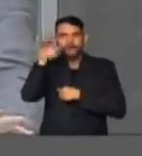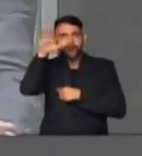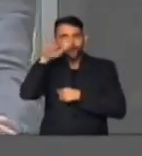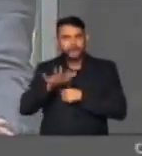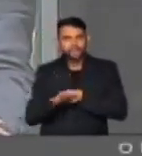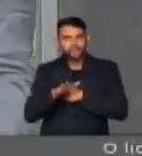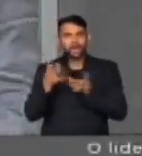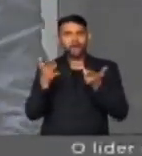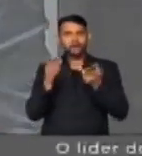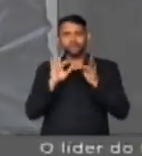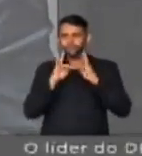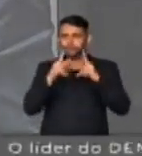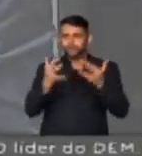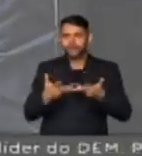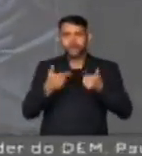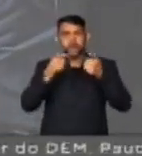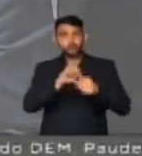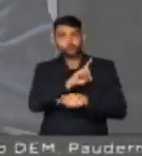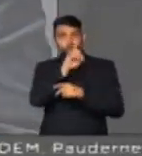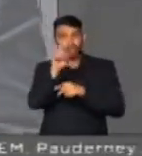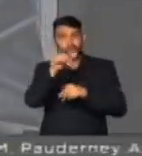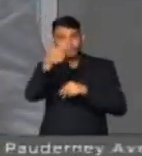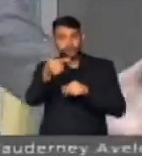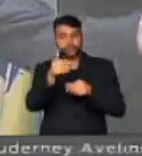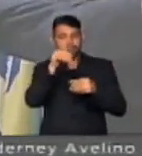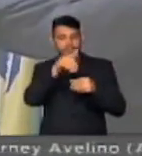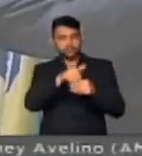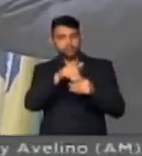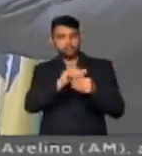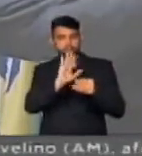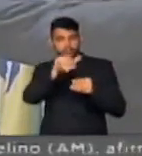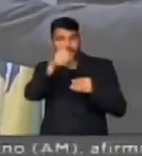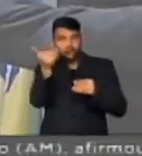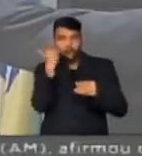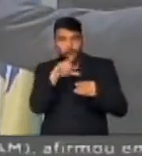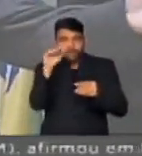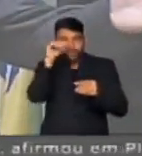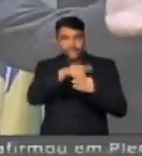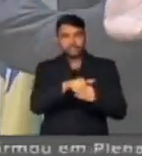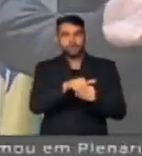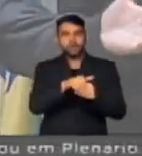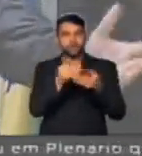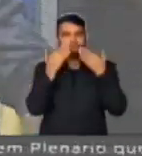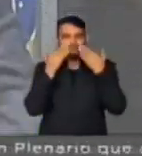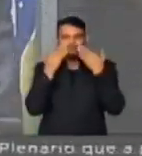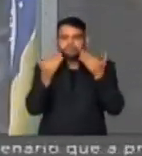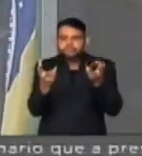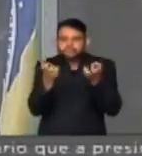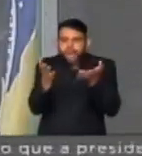vai melhorar, até um dia depois da eleição. E aí, depois da eleição, é o que se viu agora.